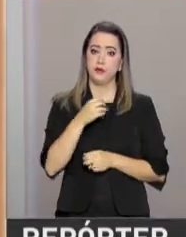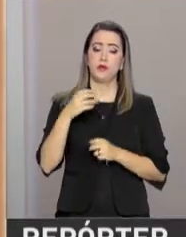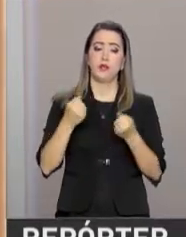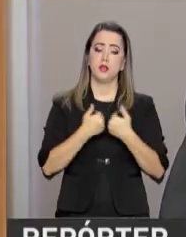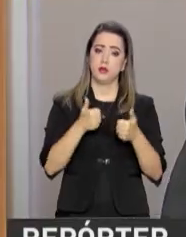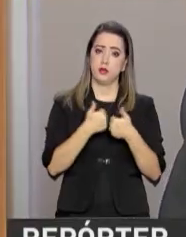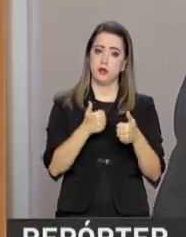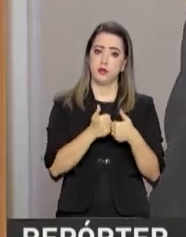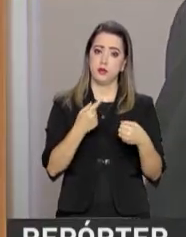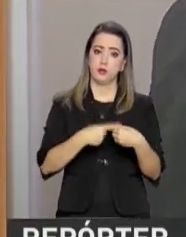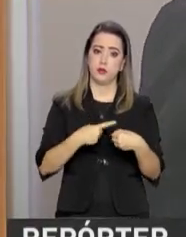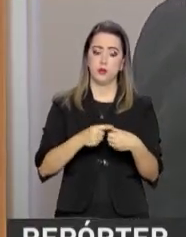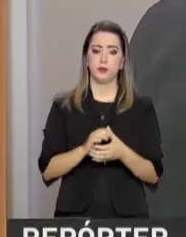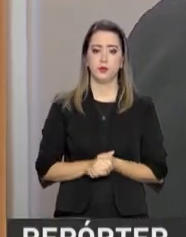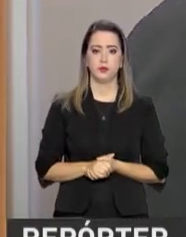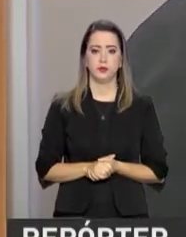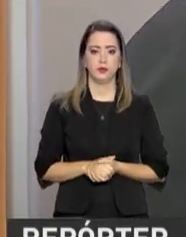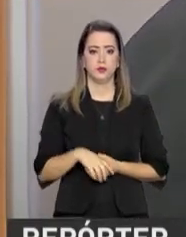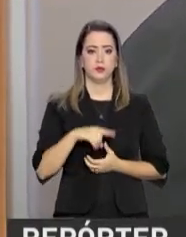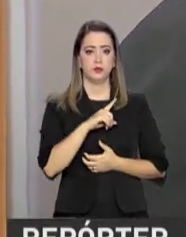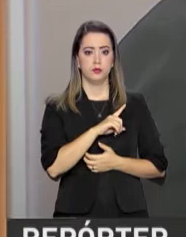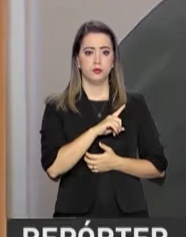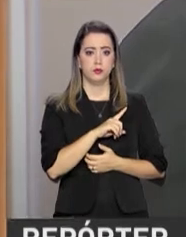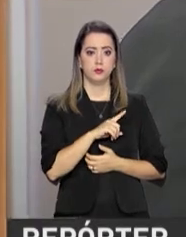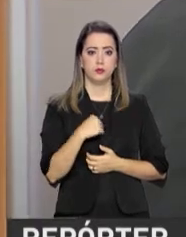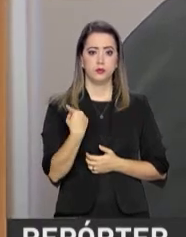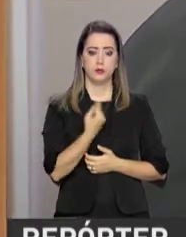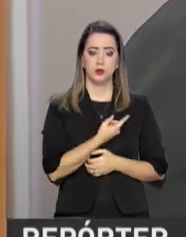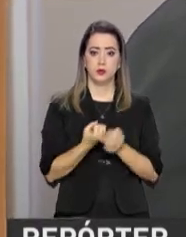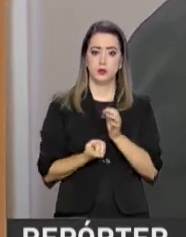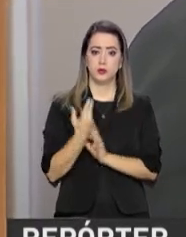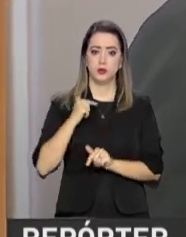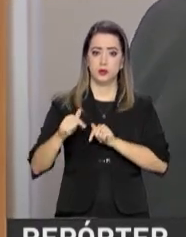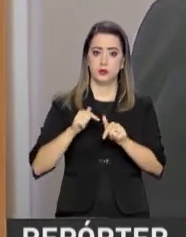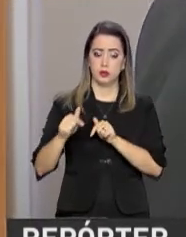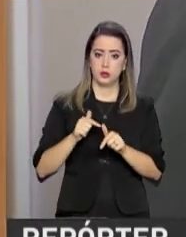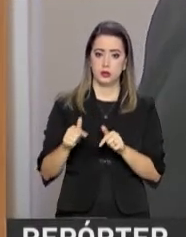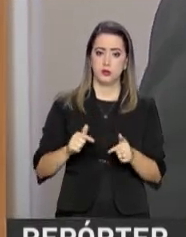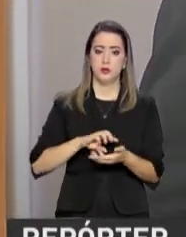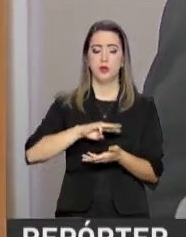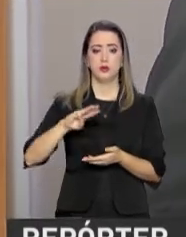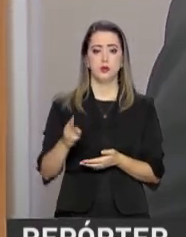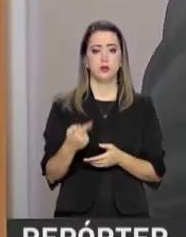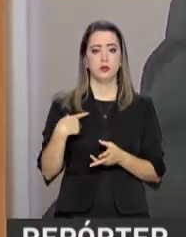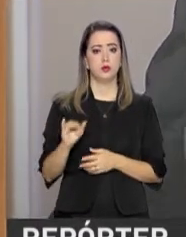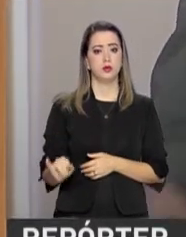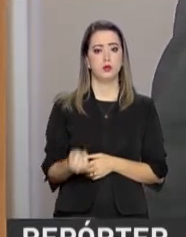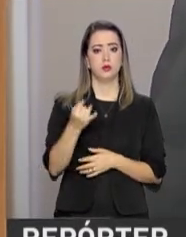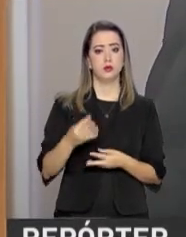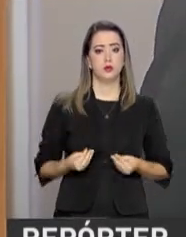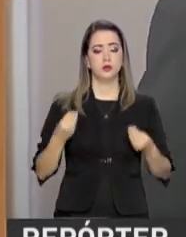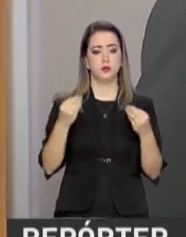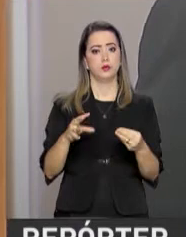municipal nós estaremos gerando milhares de empregos trazendo ao final dela a oportunidade